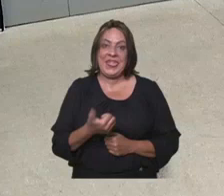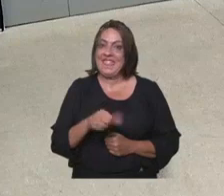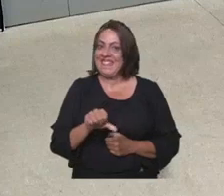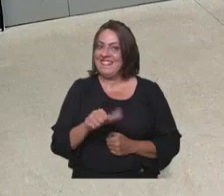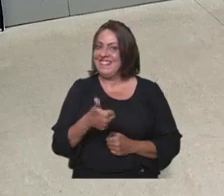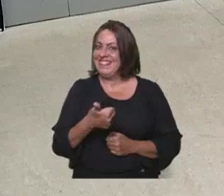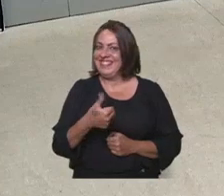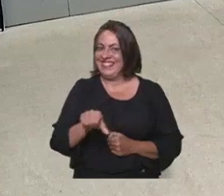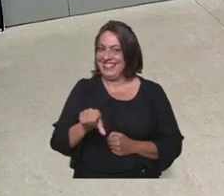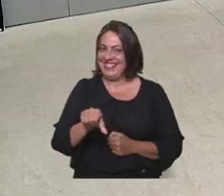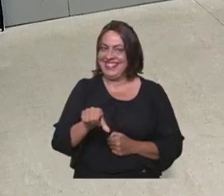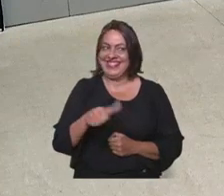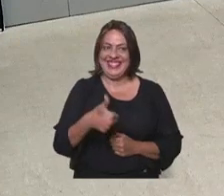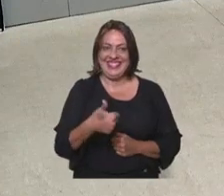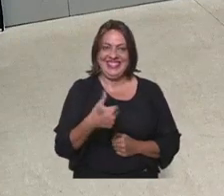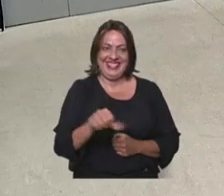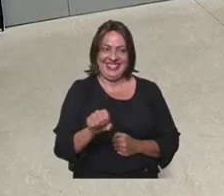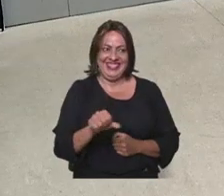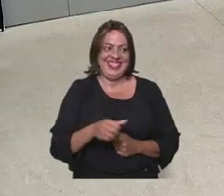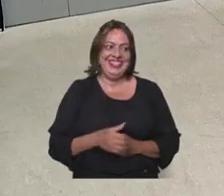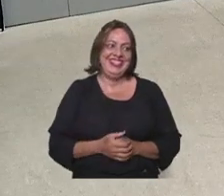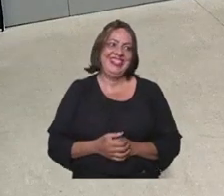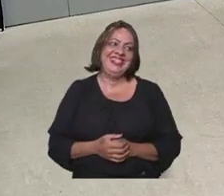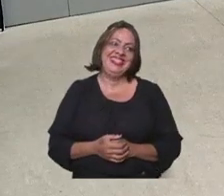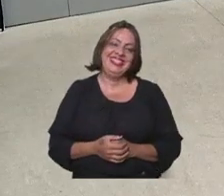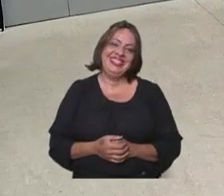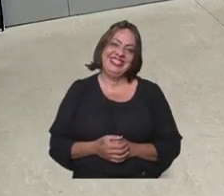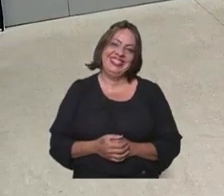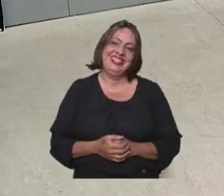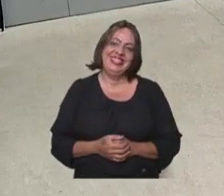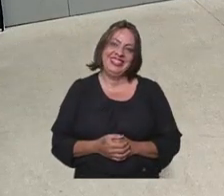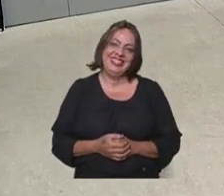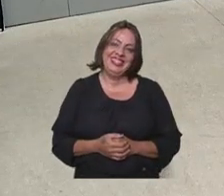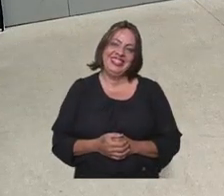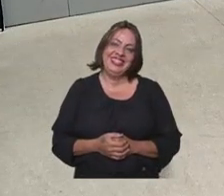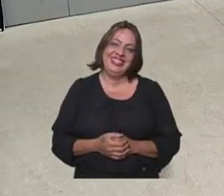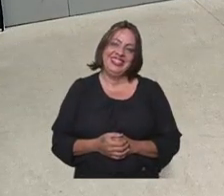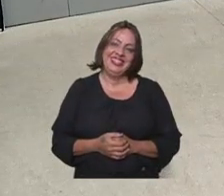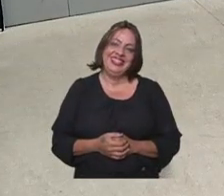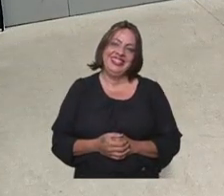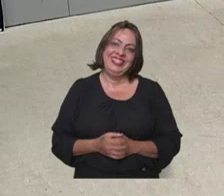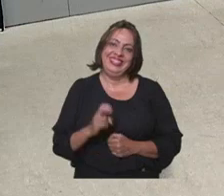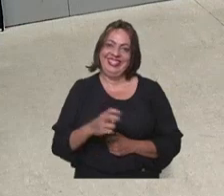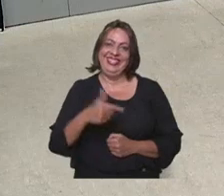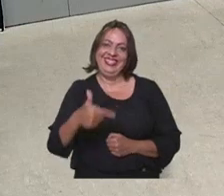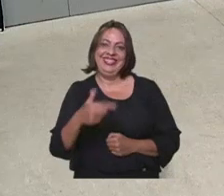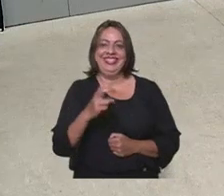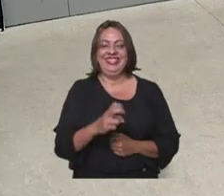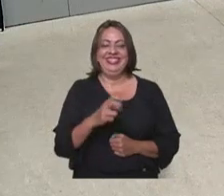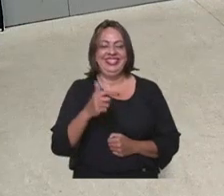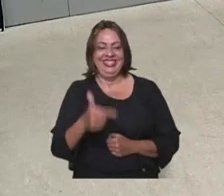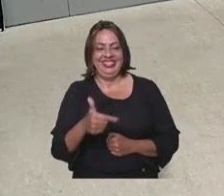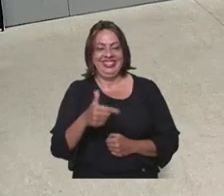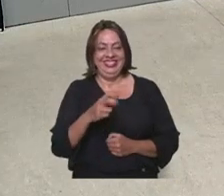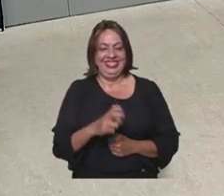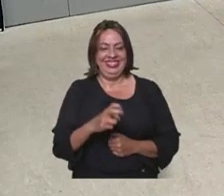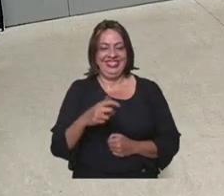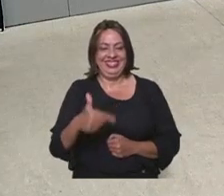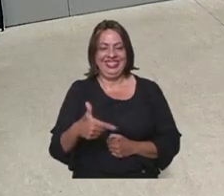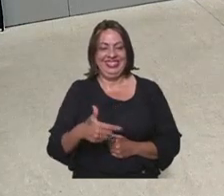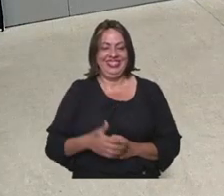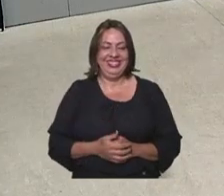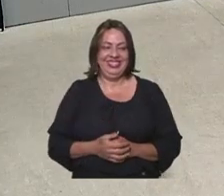19, 19, 19, marque aí, 19, premiação em dose dupla, marque 52,